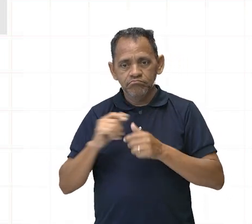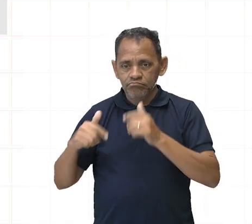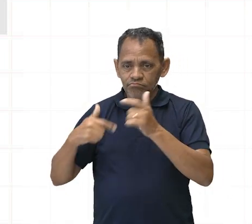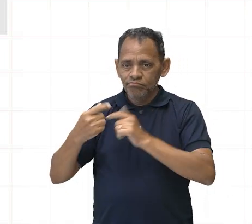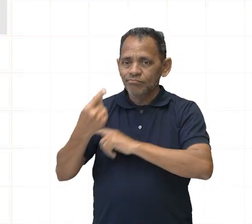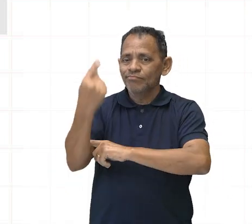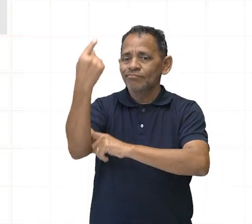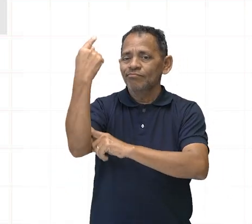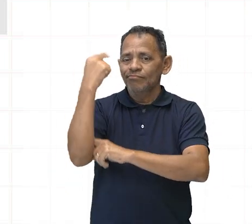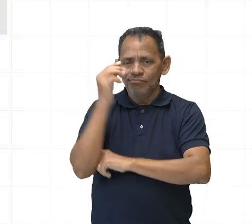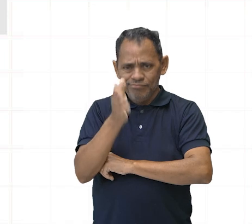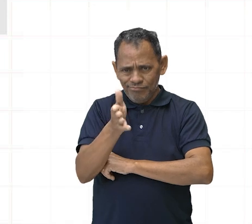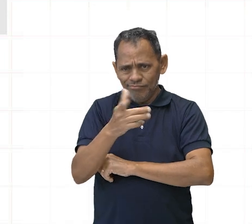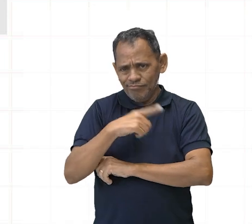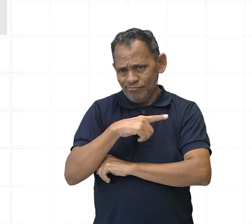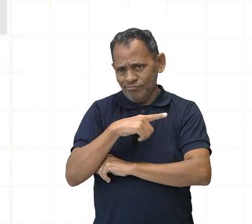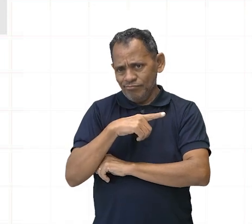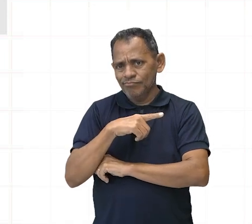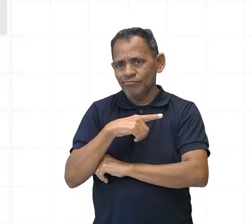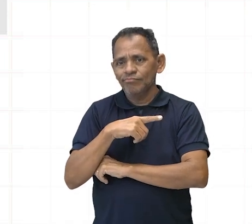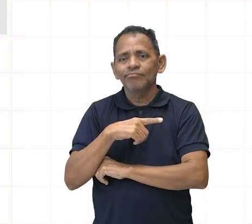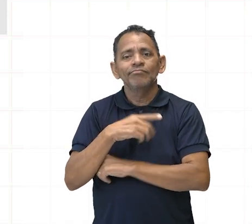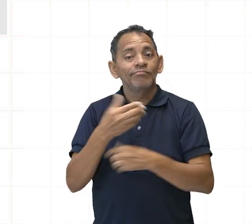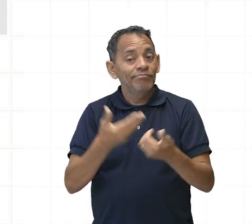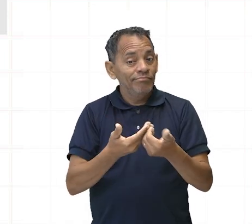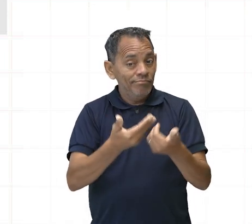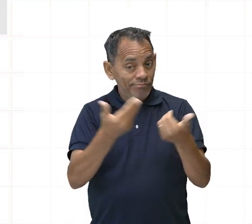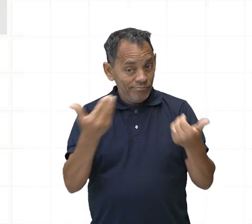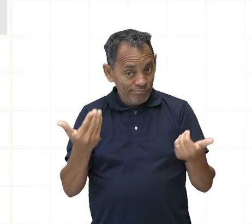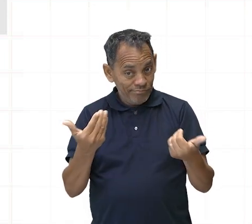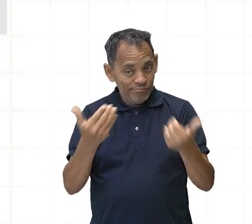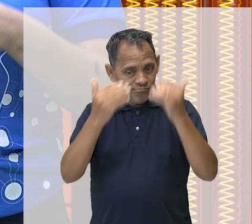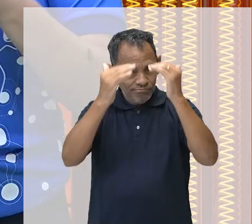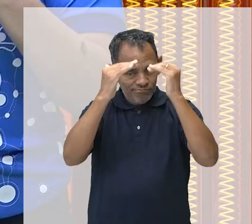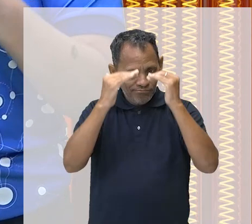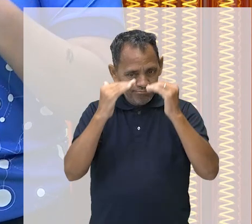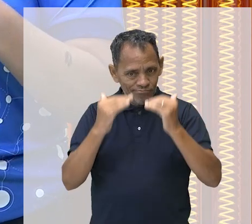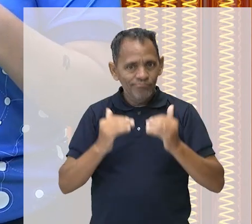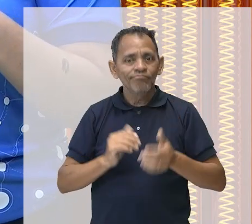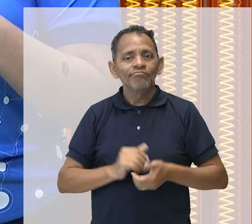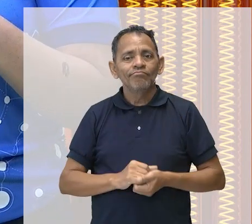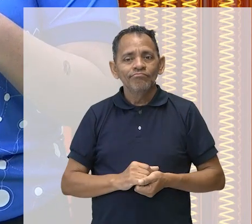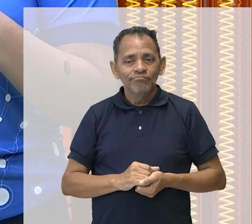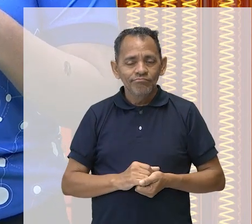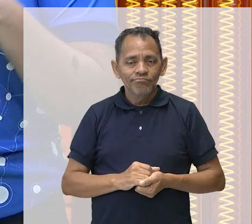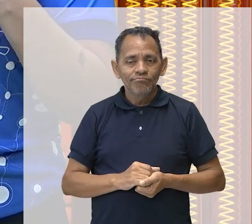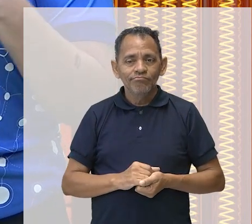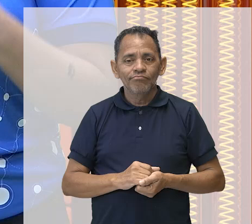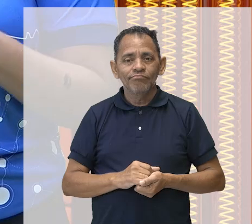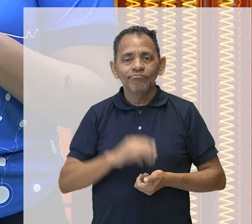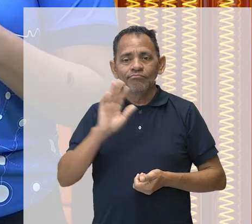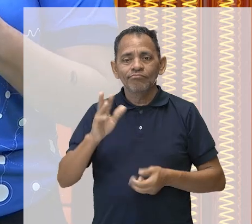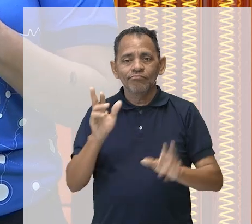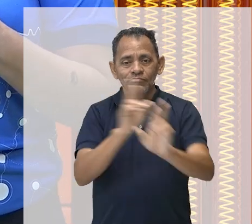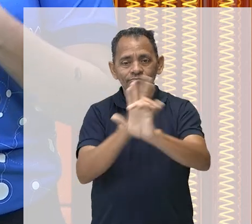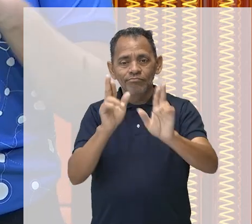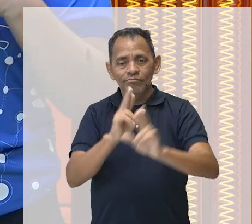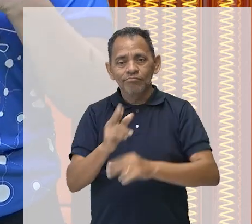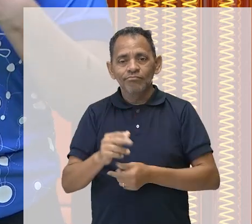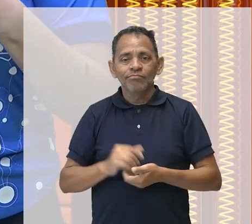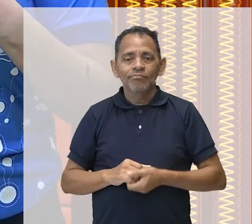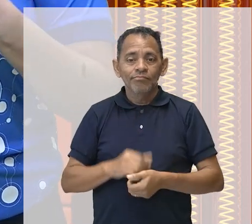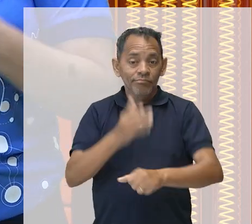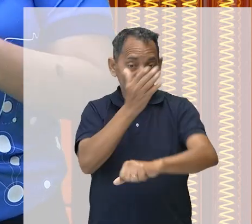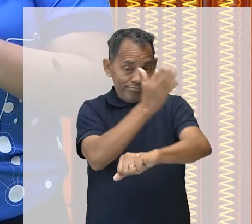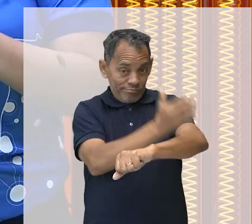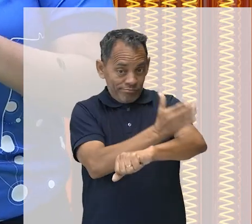época antiga, já tinha distinções, já tinha essas divisões. Tá? E em relação à Idade Média na Europa, como